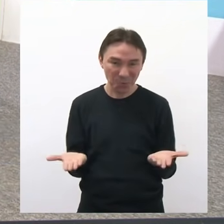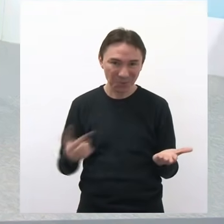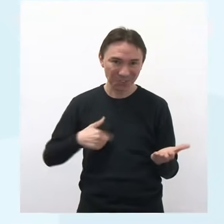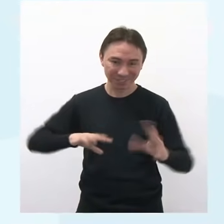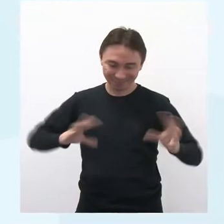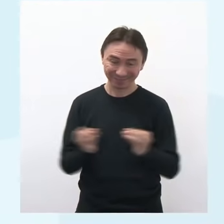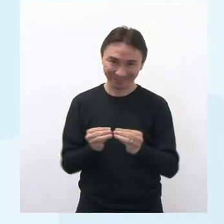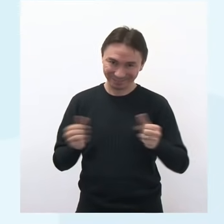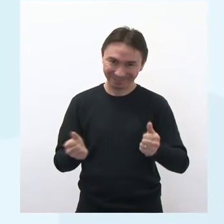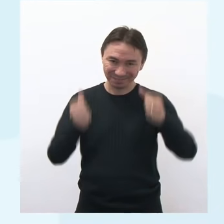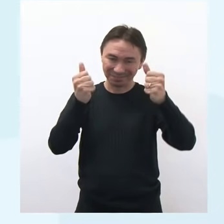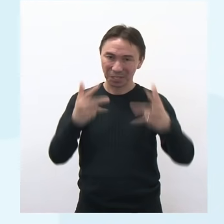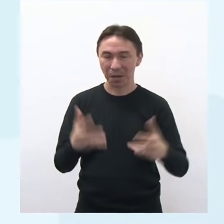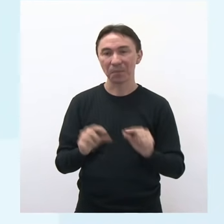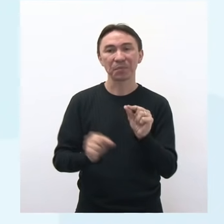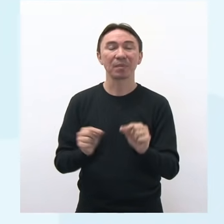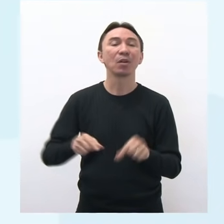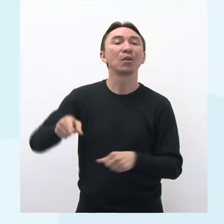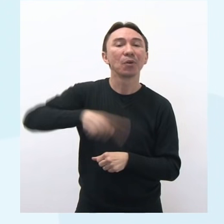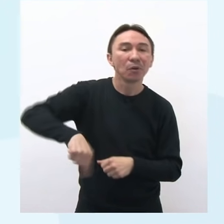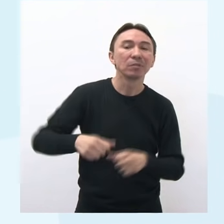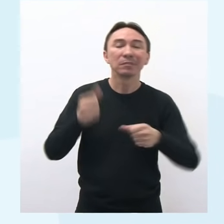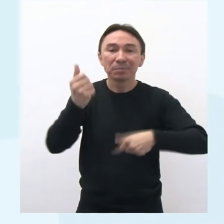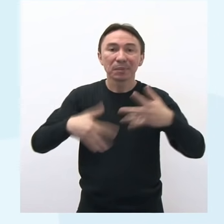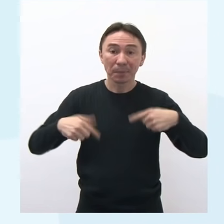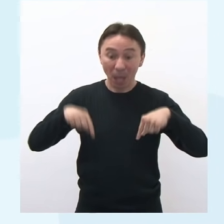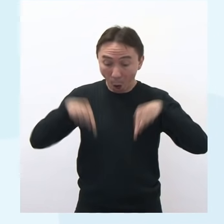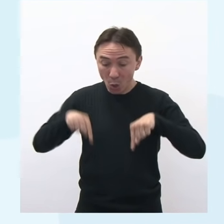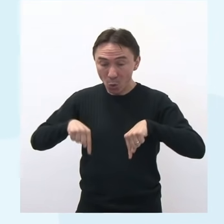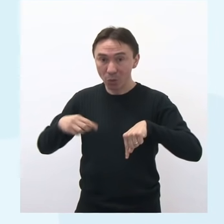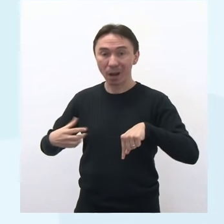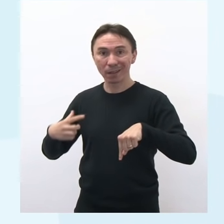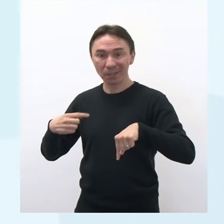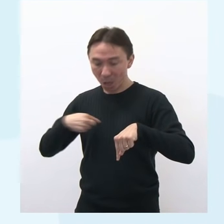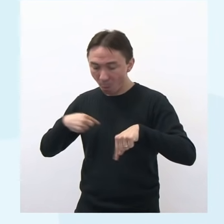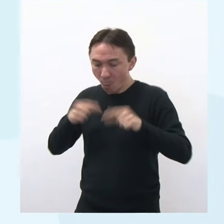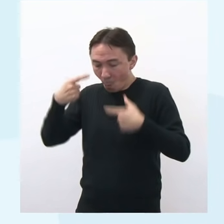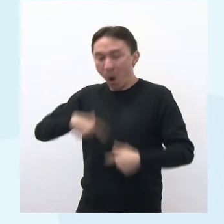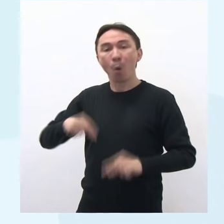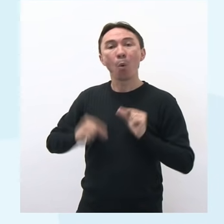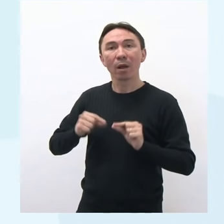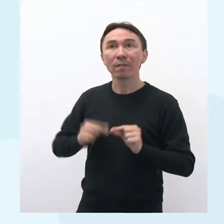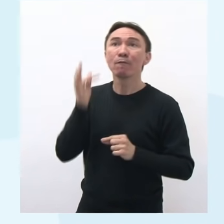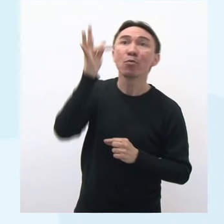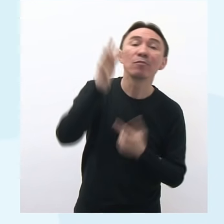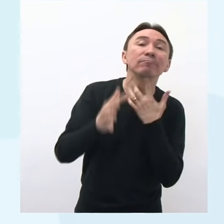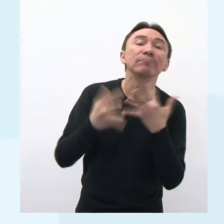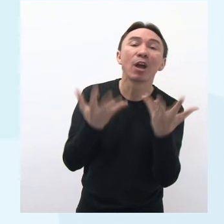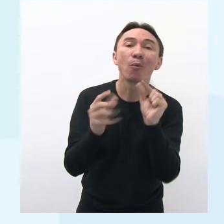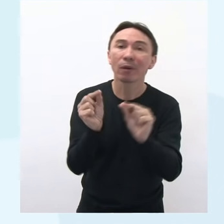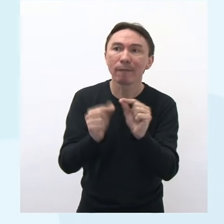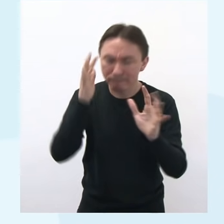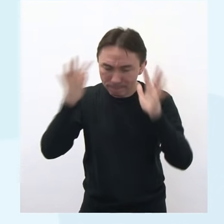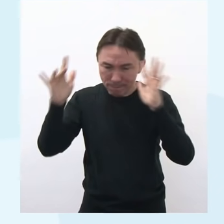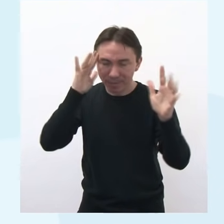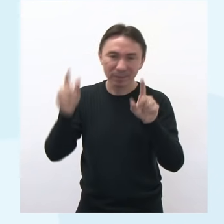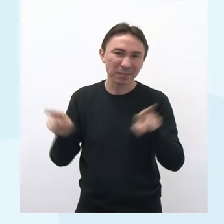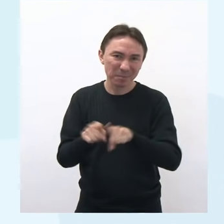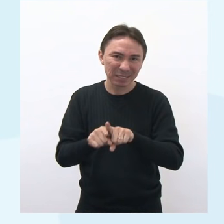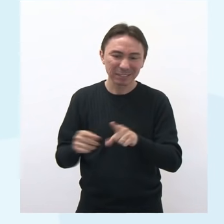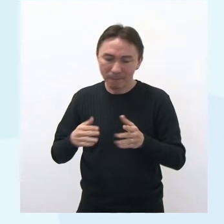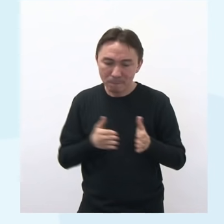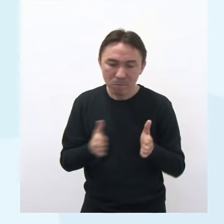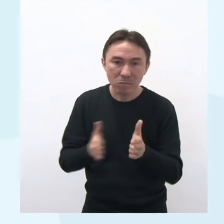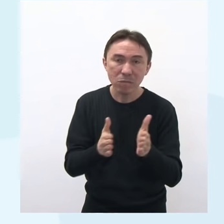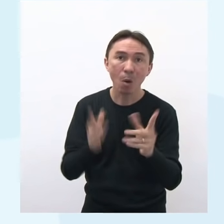Nós conversamos sobre quem somos e quem queremos ser. Também refletimos no percurso para chegarmos nesse quem eu quero ser.